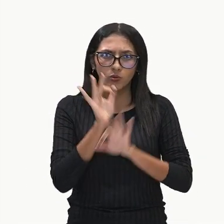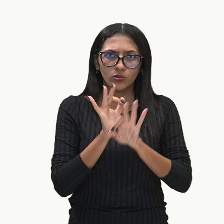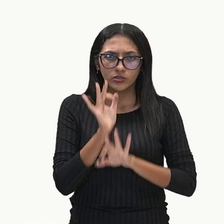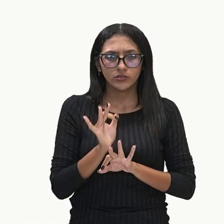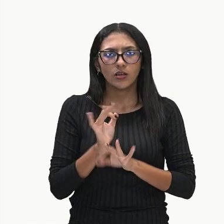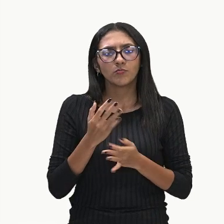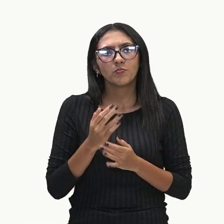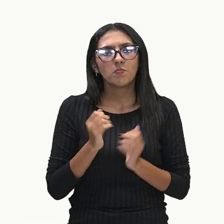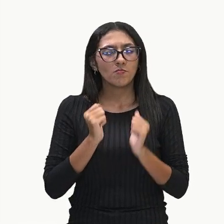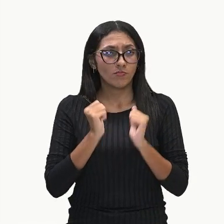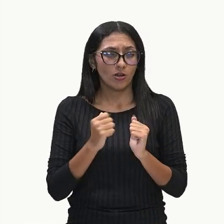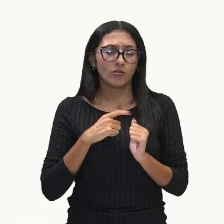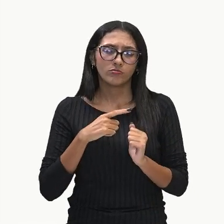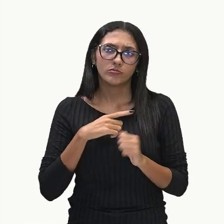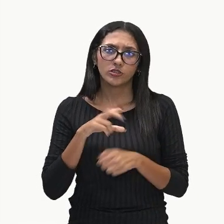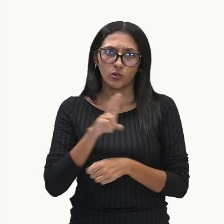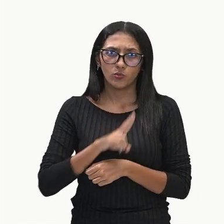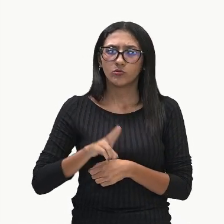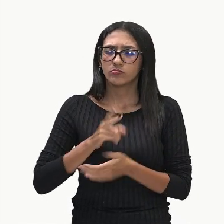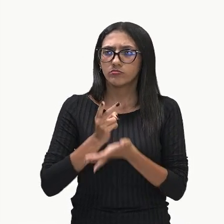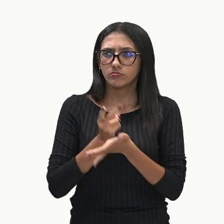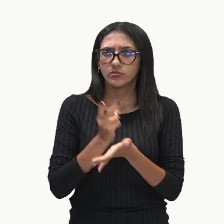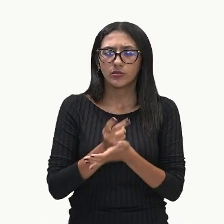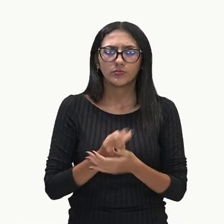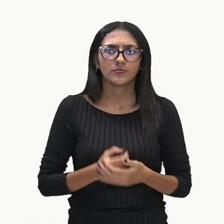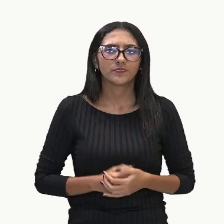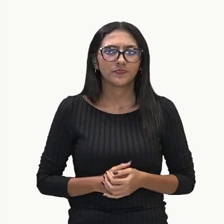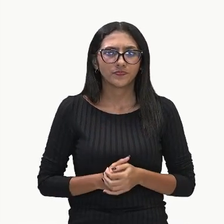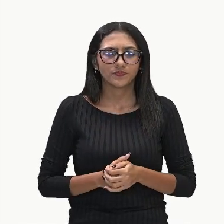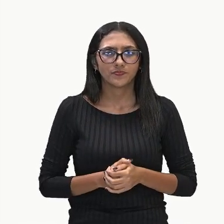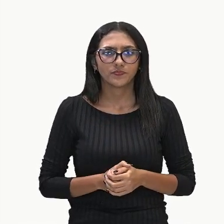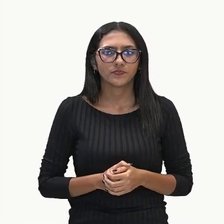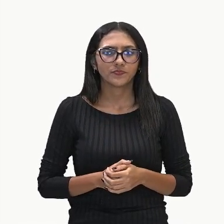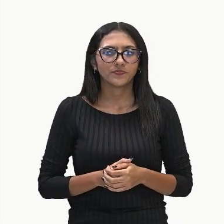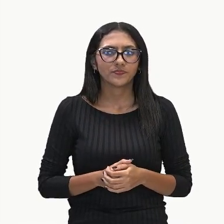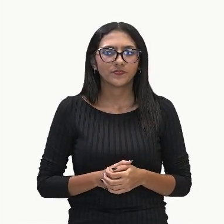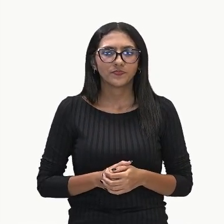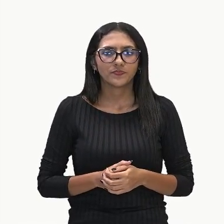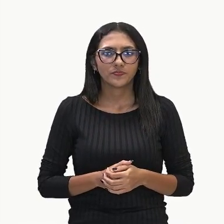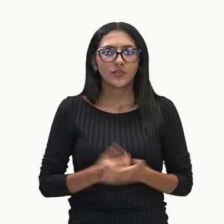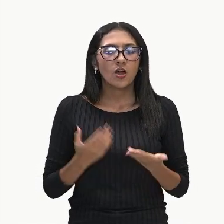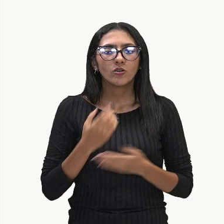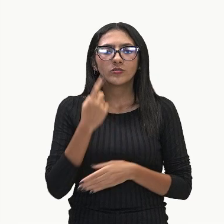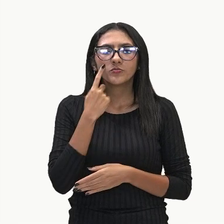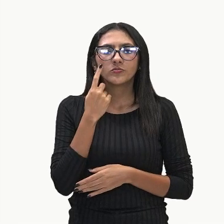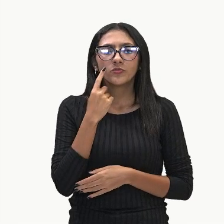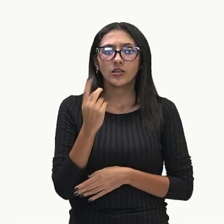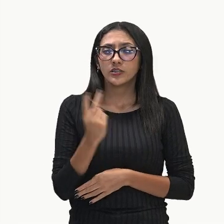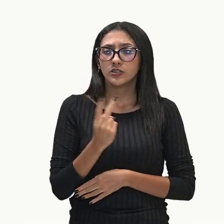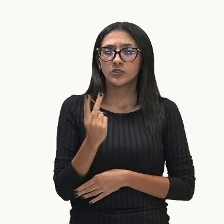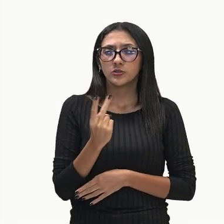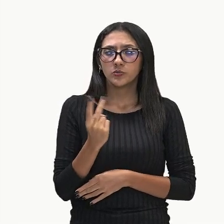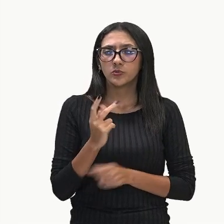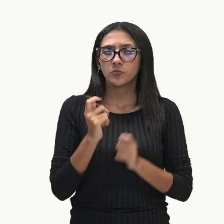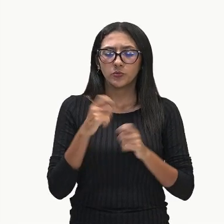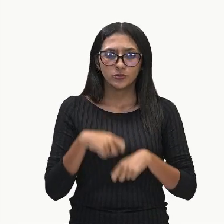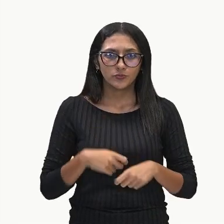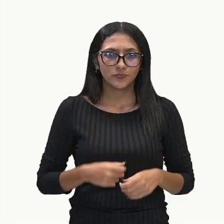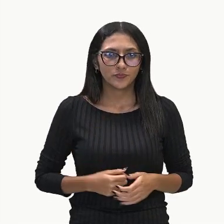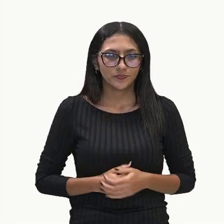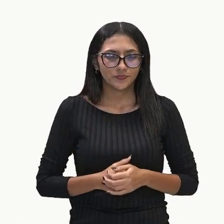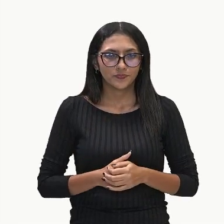você pode adotar aí para estar resolvendo. Agora, vamos lá na segunda hipótese. Qual é a